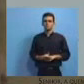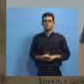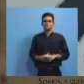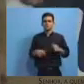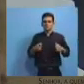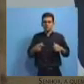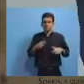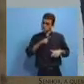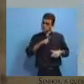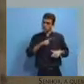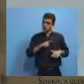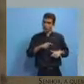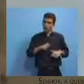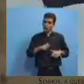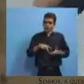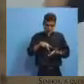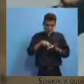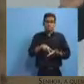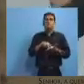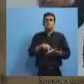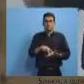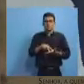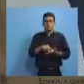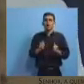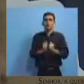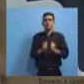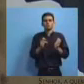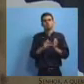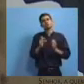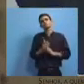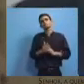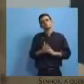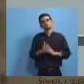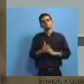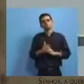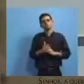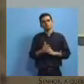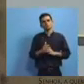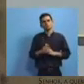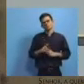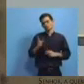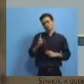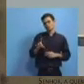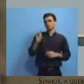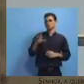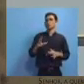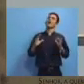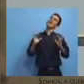forte. Talvez seja a hora até de parar de crescer exteriormente, mas é hora de enraizar,